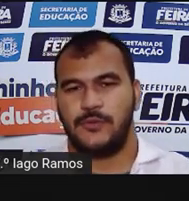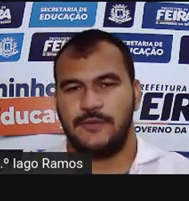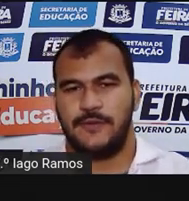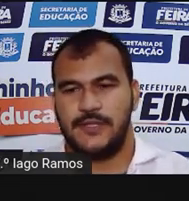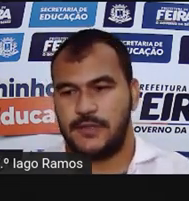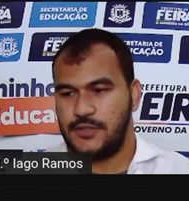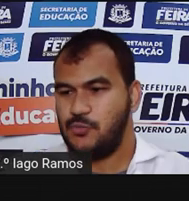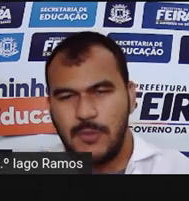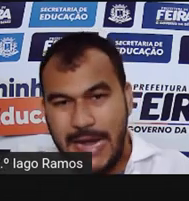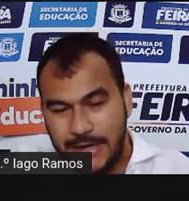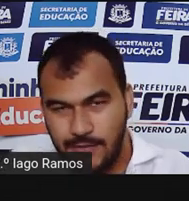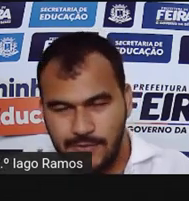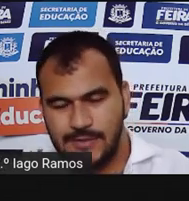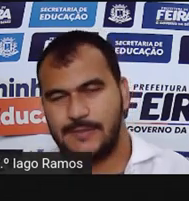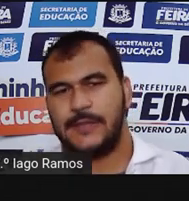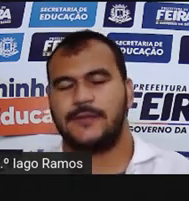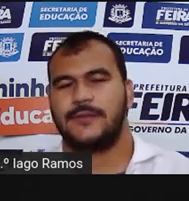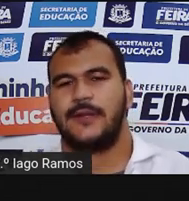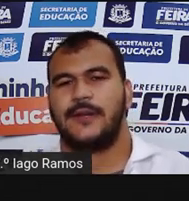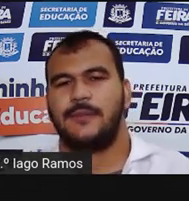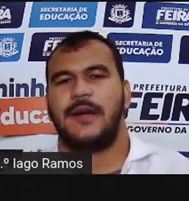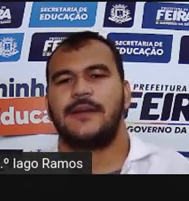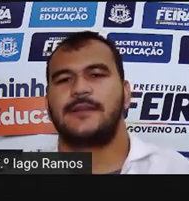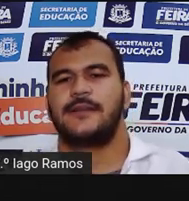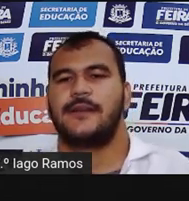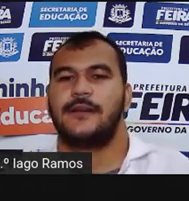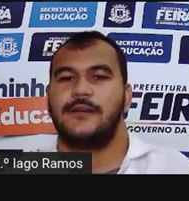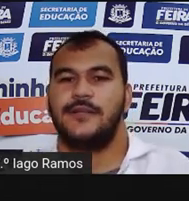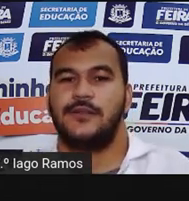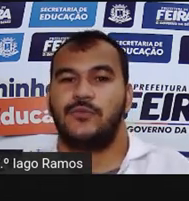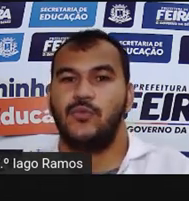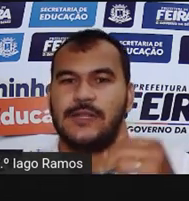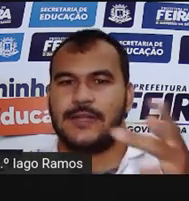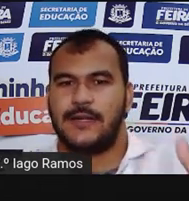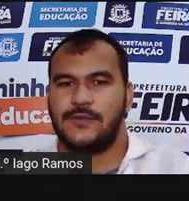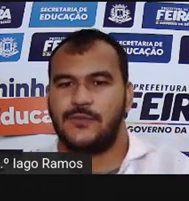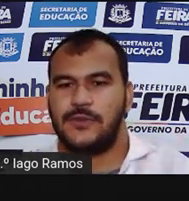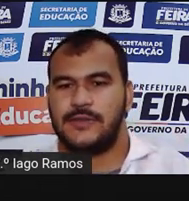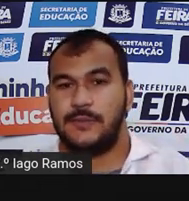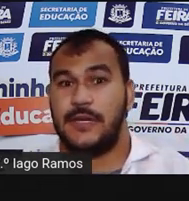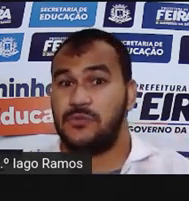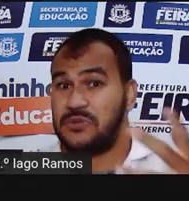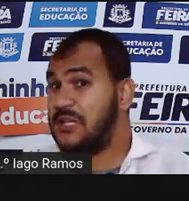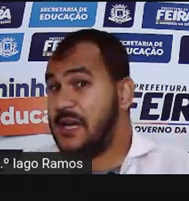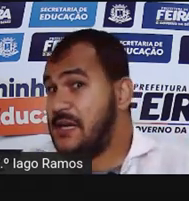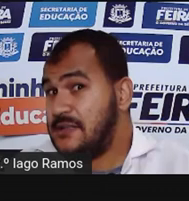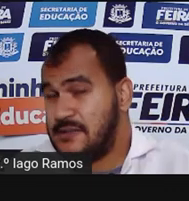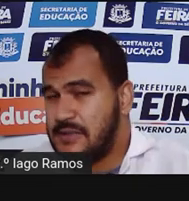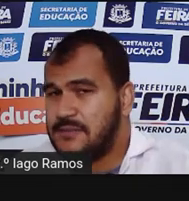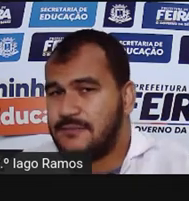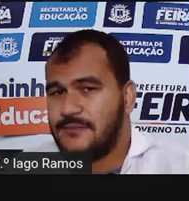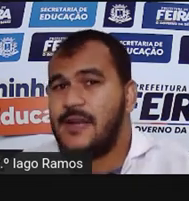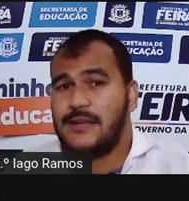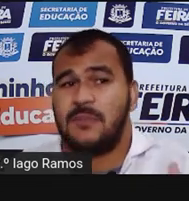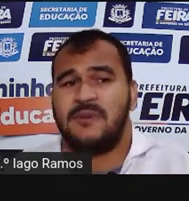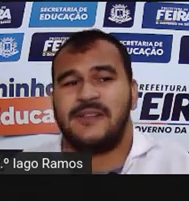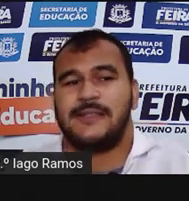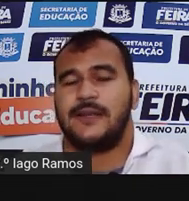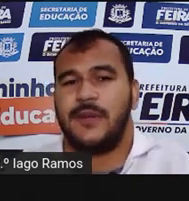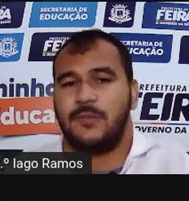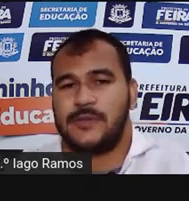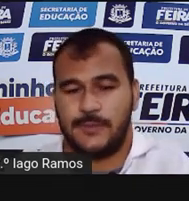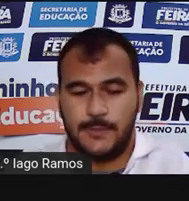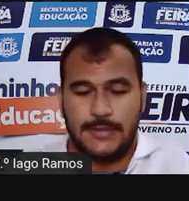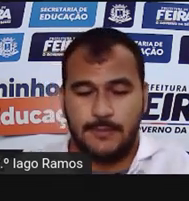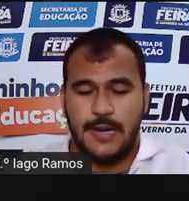sob o ponto de vista de uma área do conhecimento mais de duas áreas do conhecimento três né